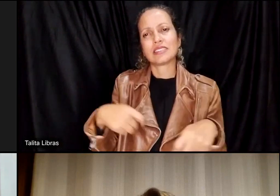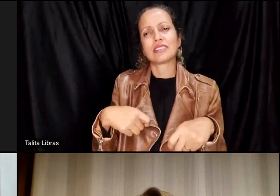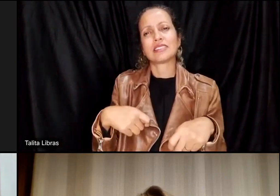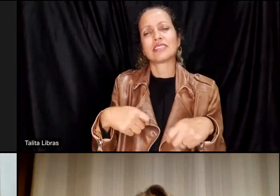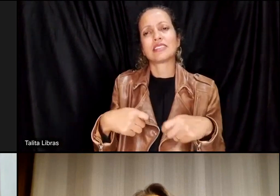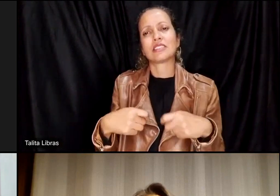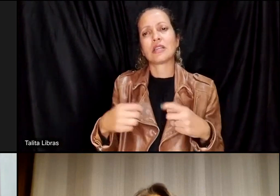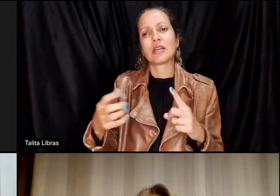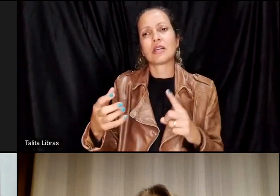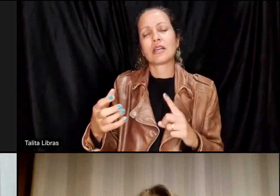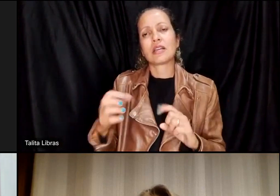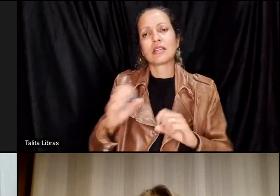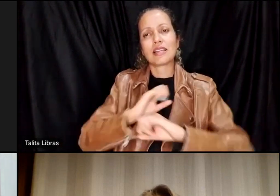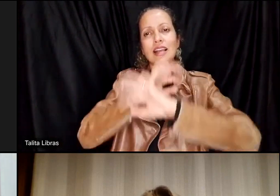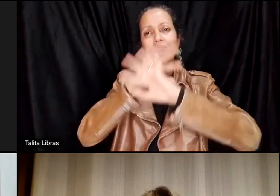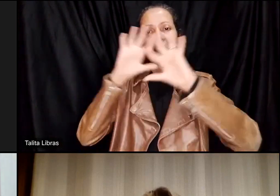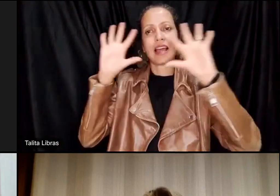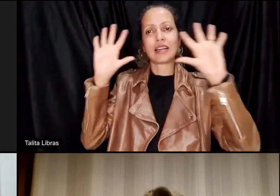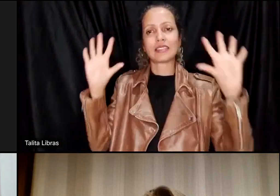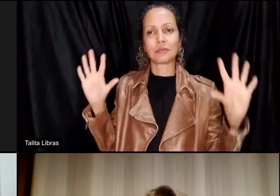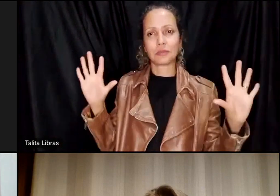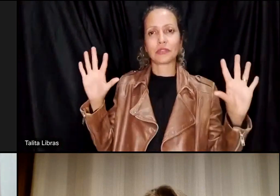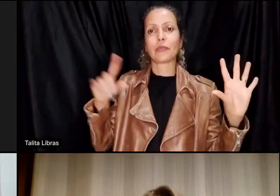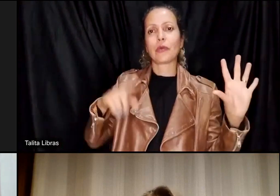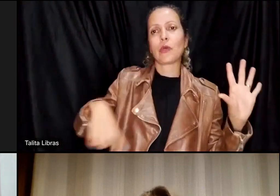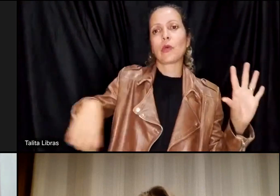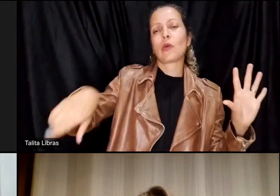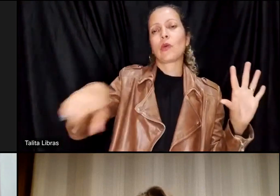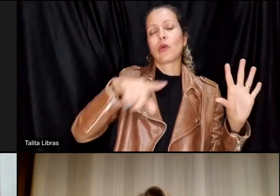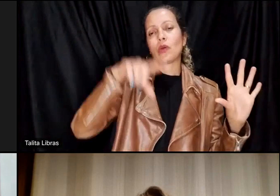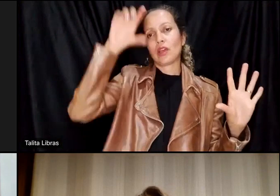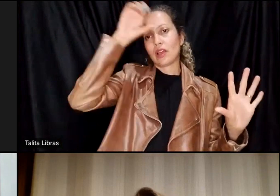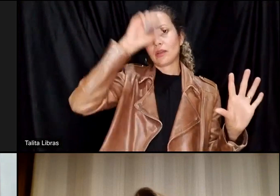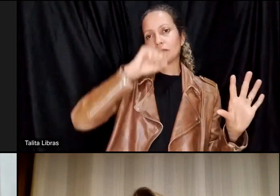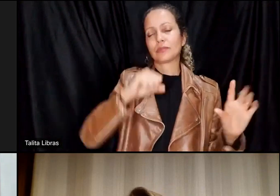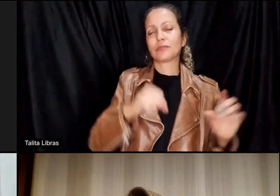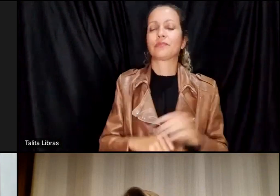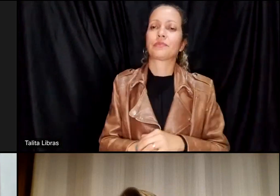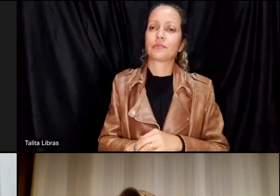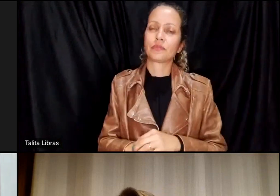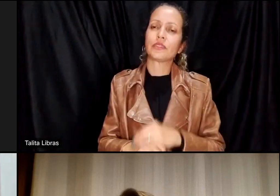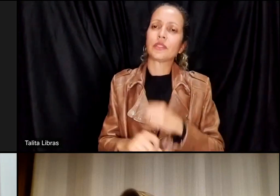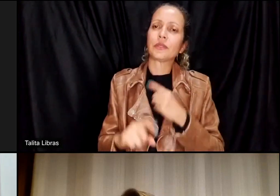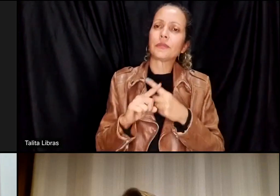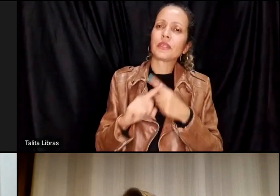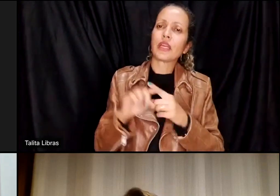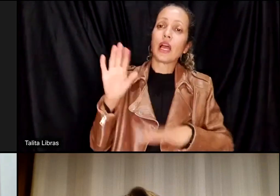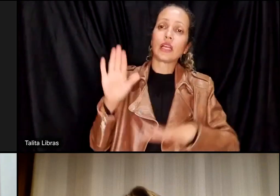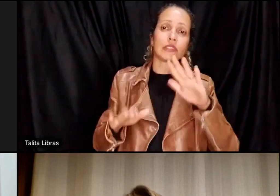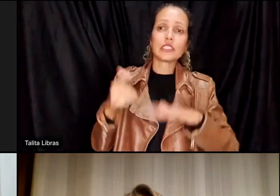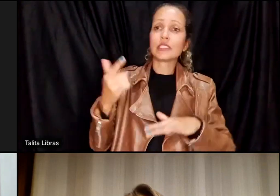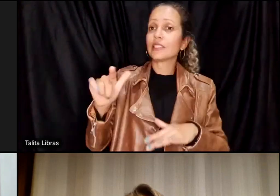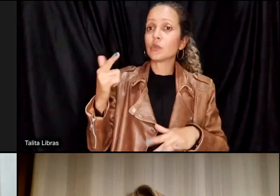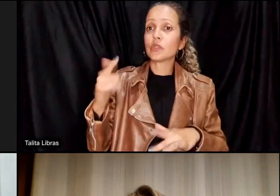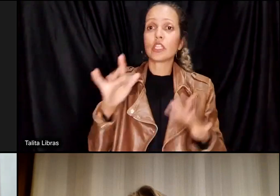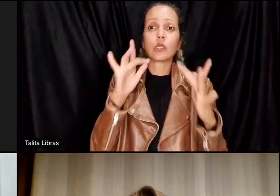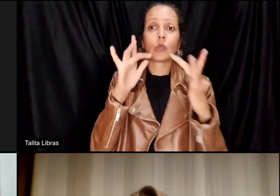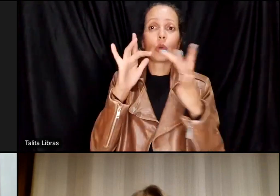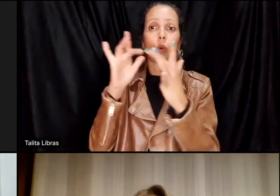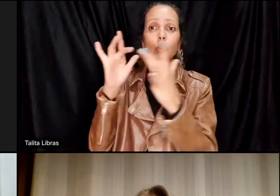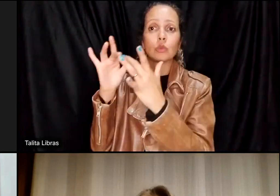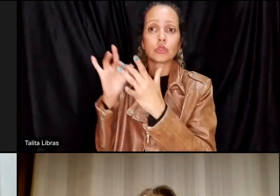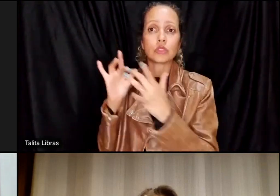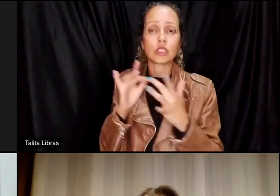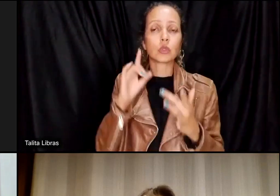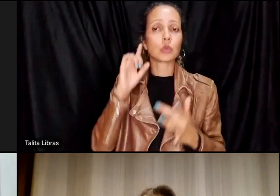muito esclarecimento, né? Para todos nós, que às vezes a gente não tem contato com o surdo e acaba não olhando para